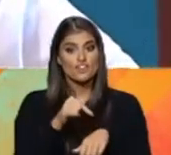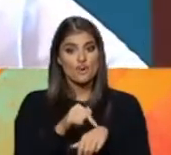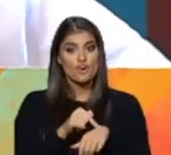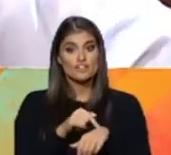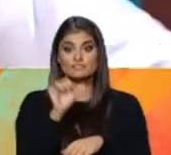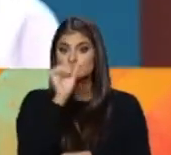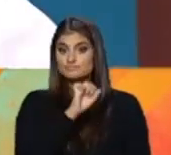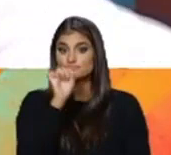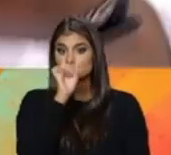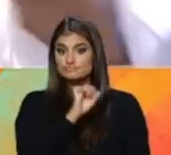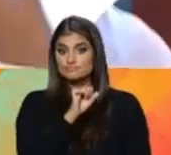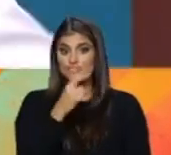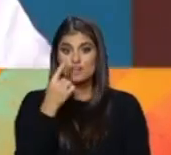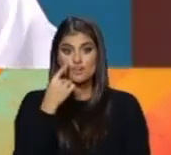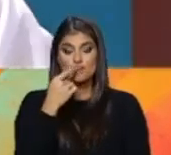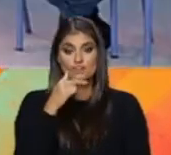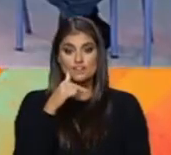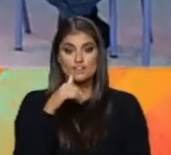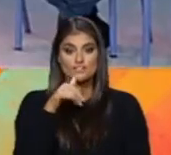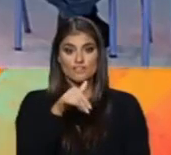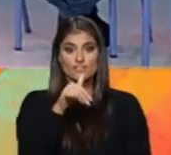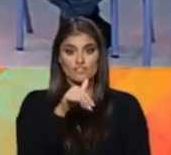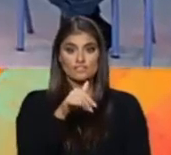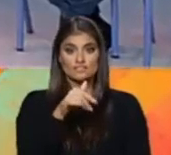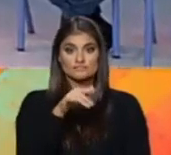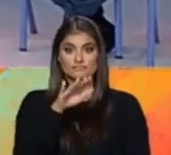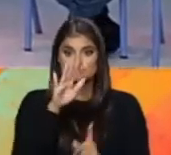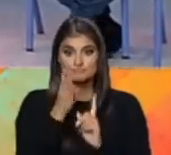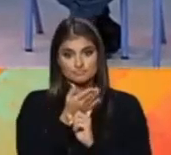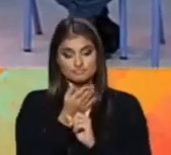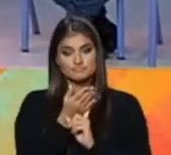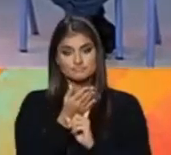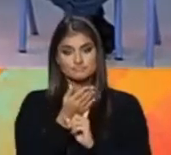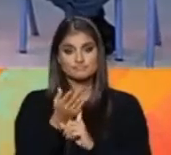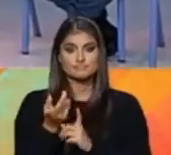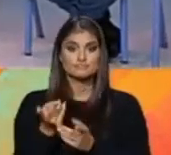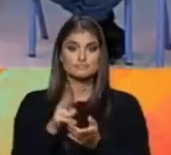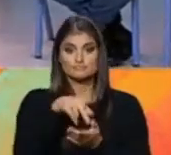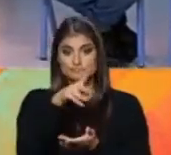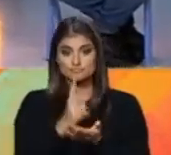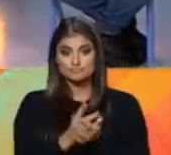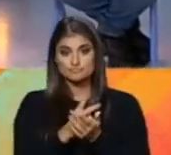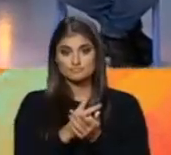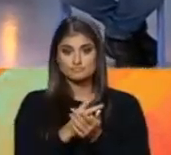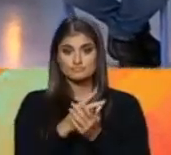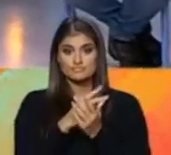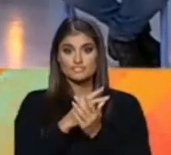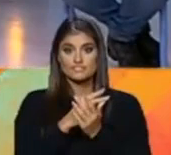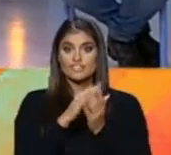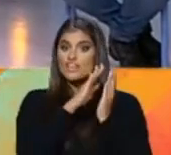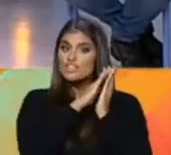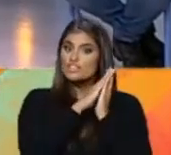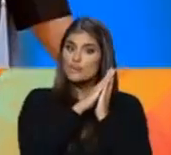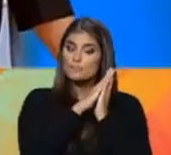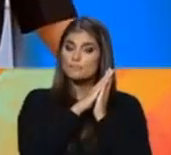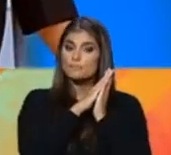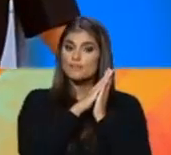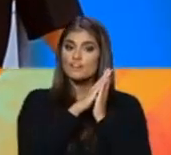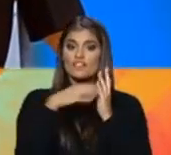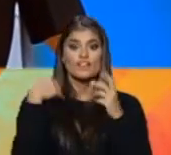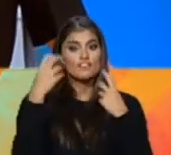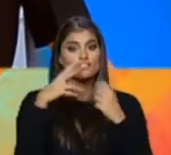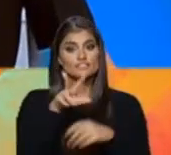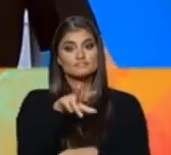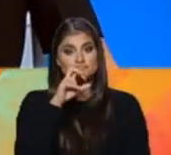atuar, olha, dão uma cai para o lado e deita sonar. Mas olha